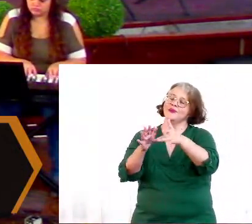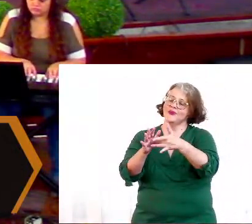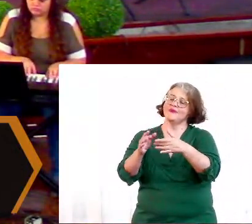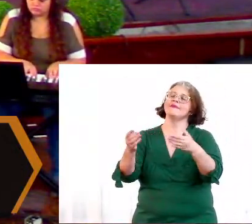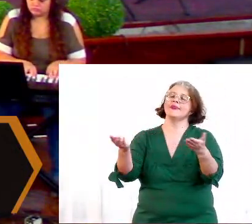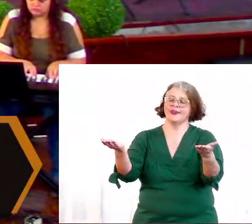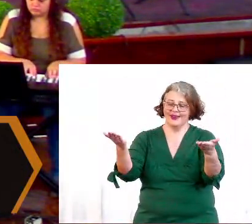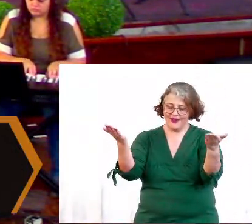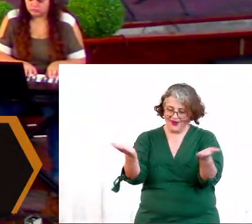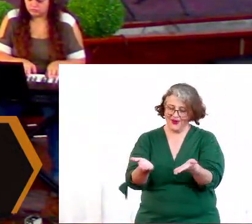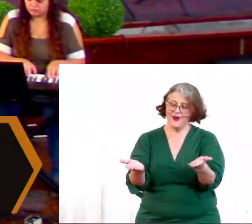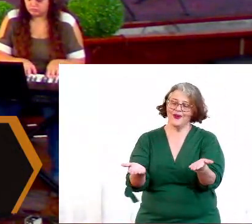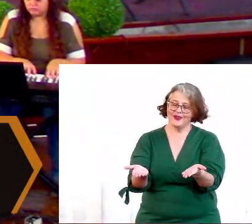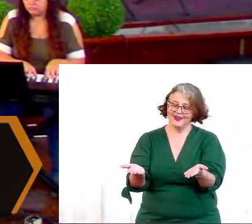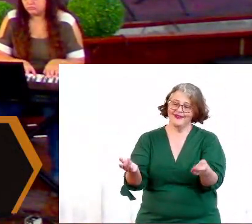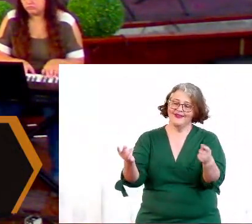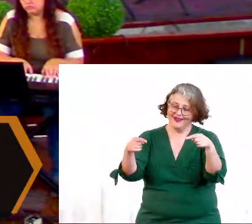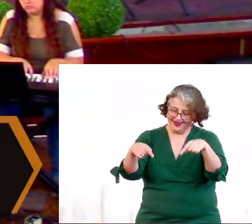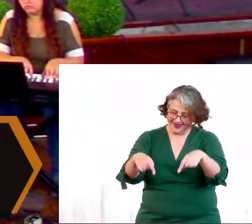presente